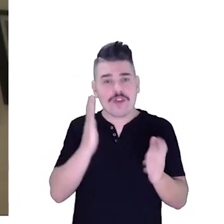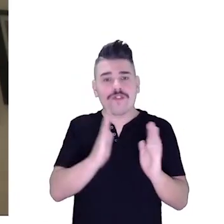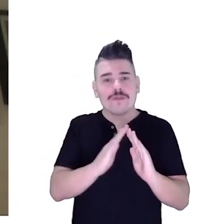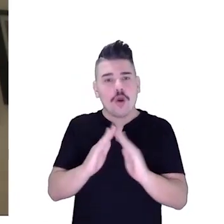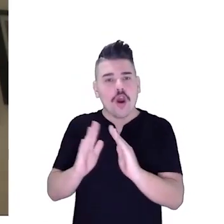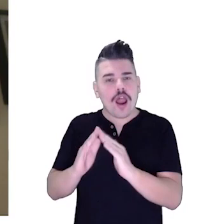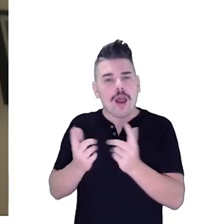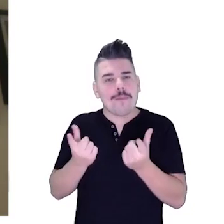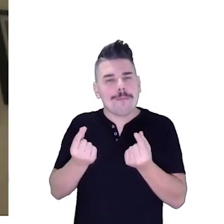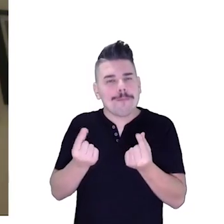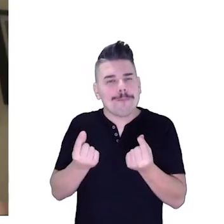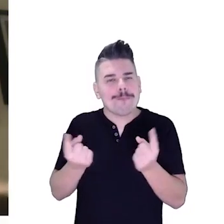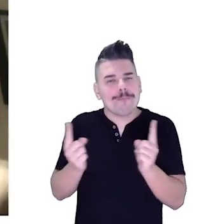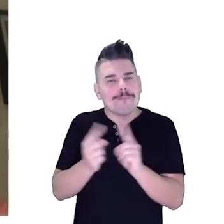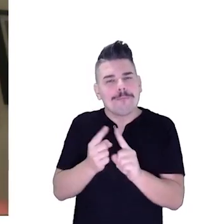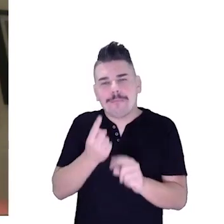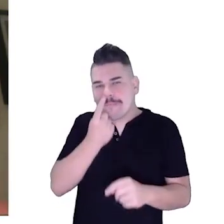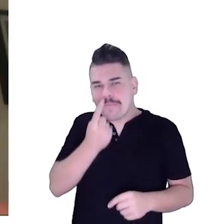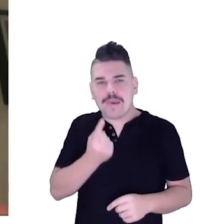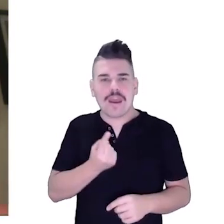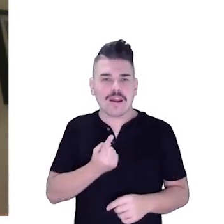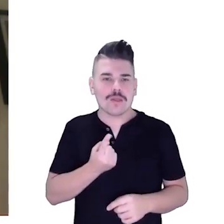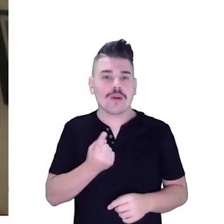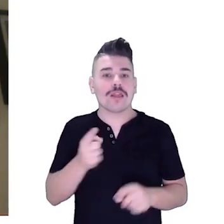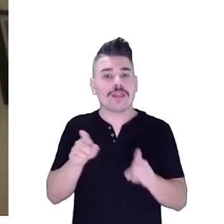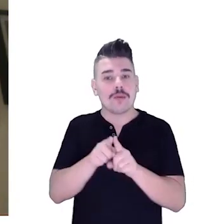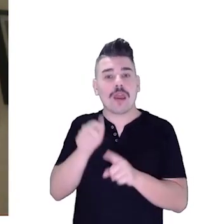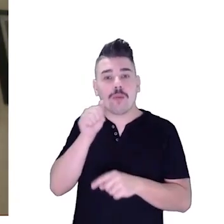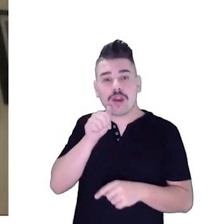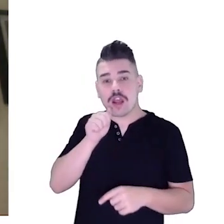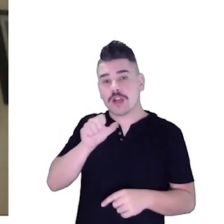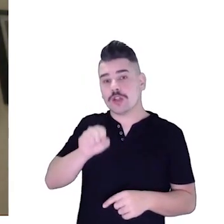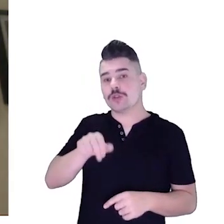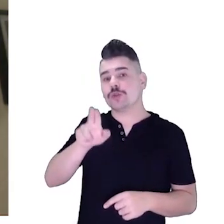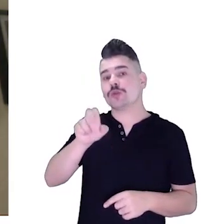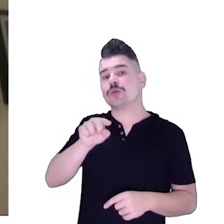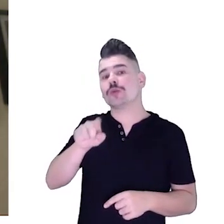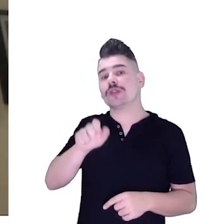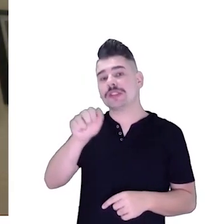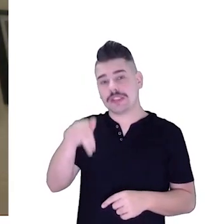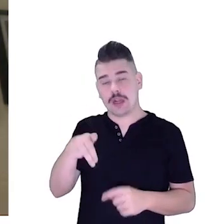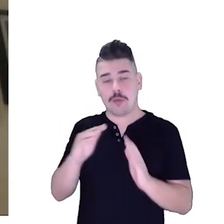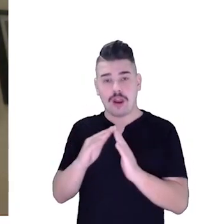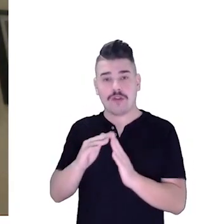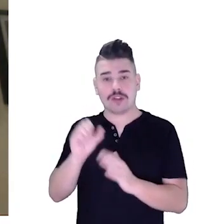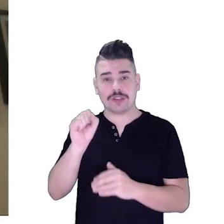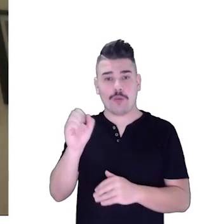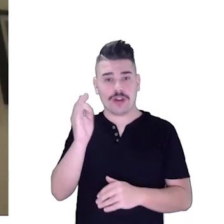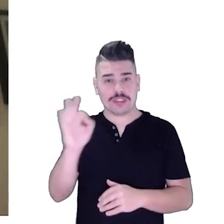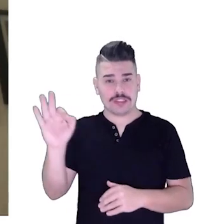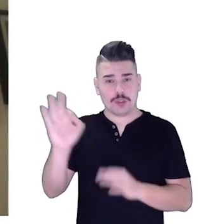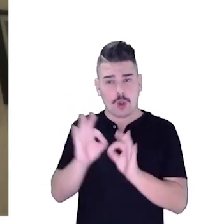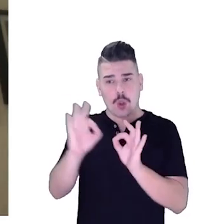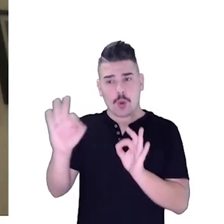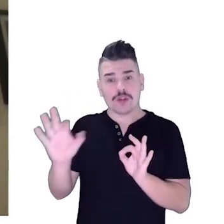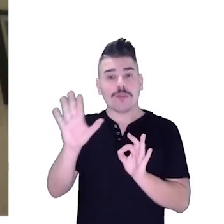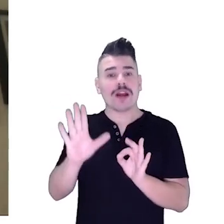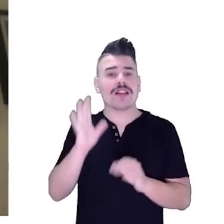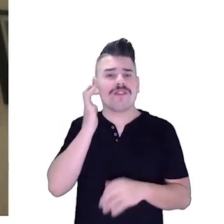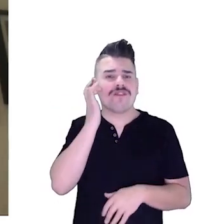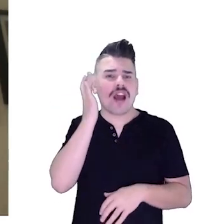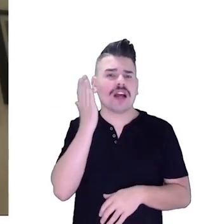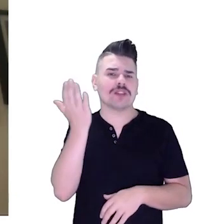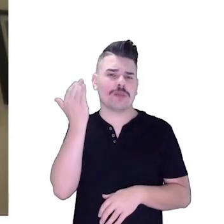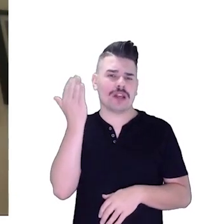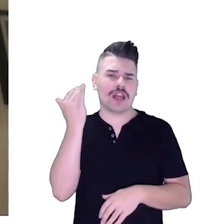outras, né? E que mesmo a Susan Stryker, que morava em Oakland, não em São Francisco, era muito mais fácil naquela